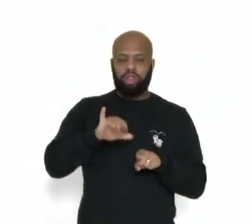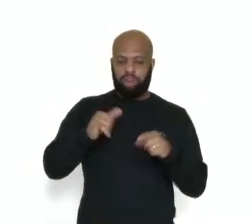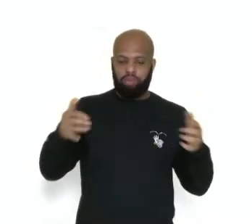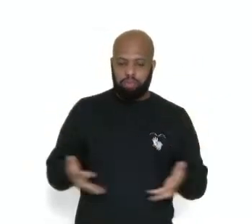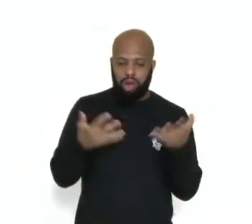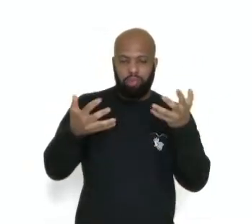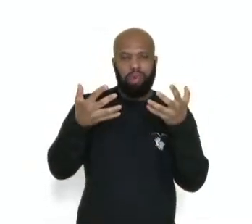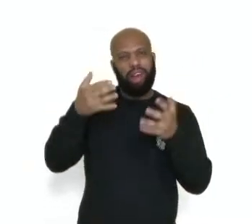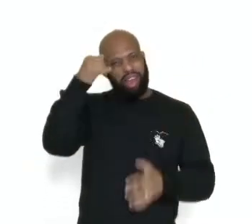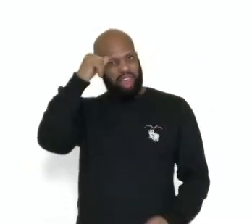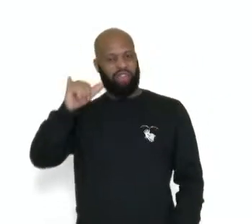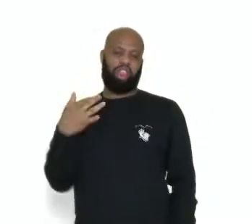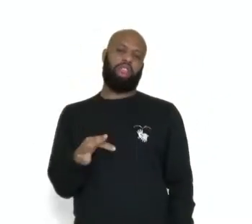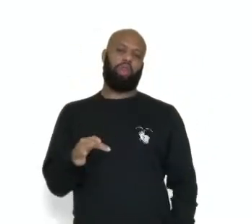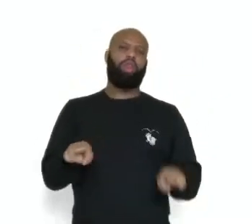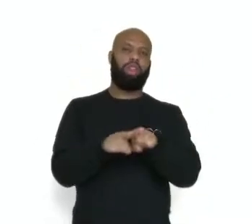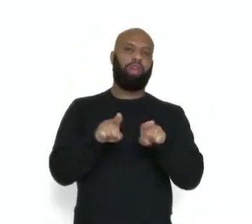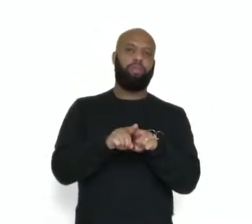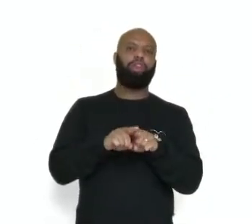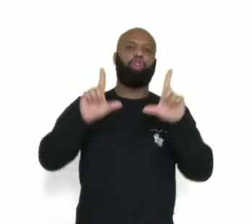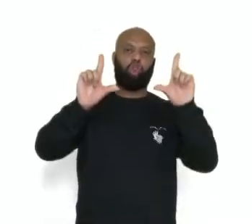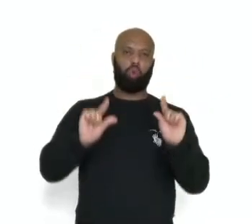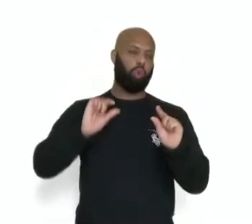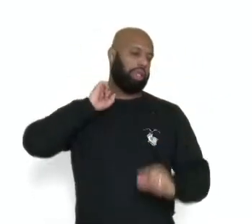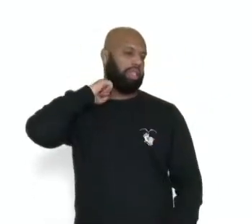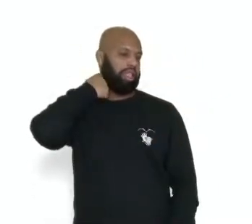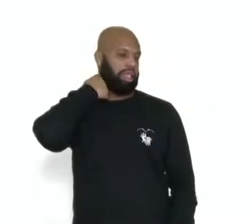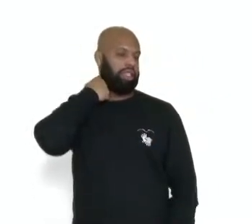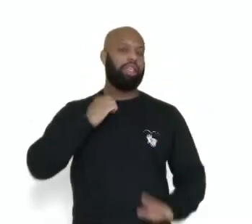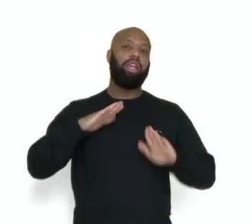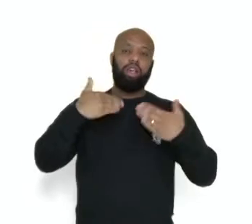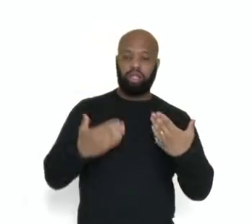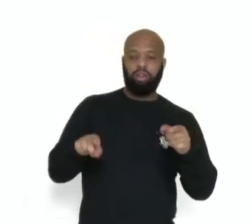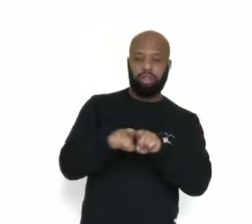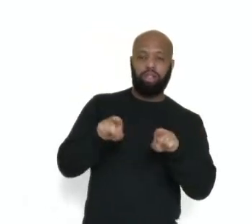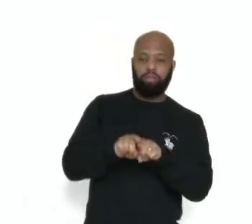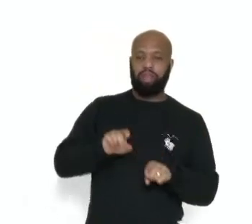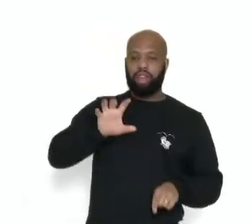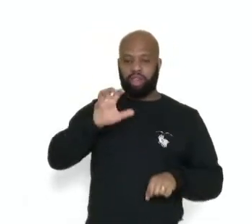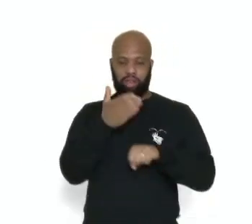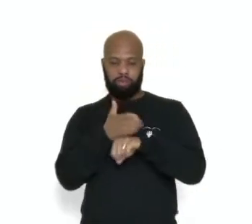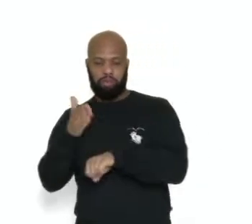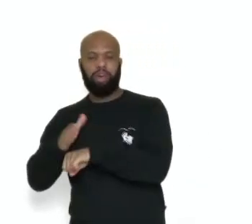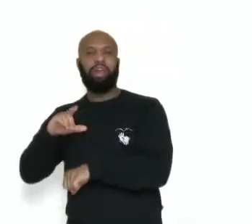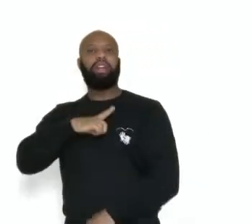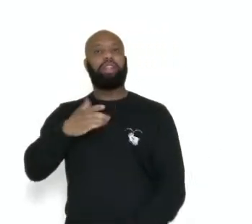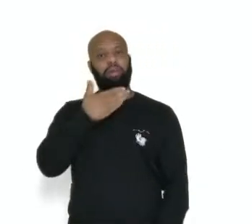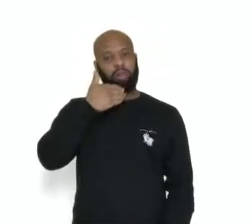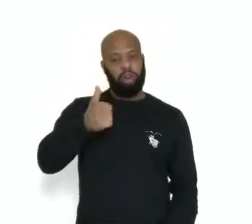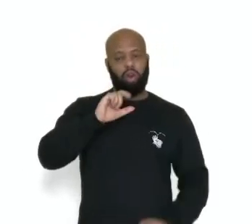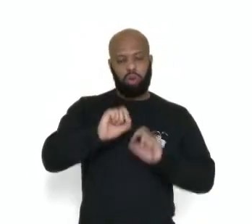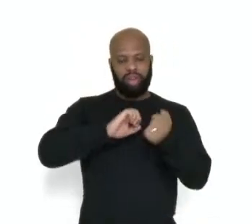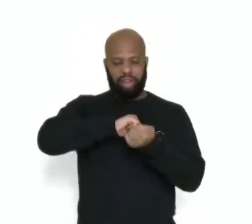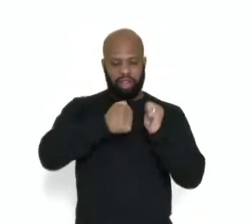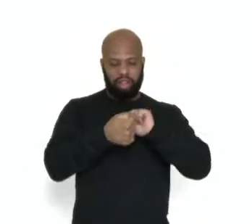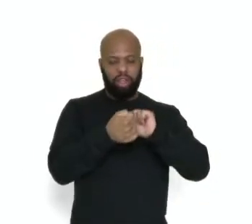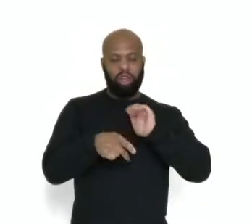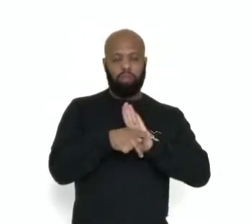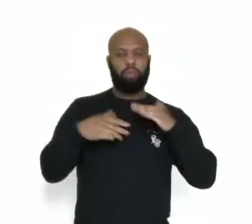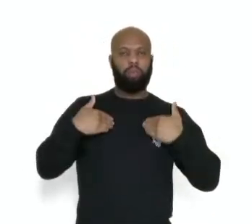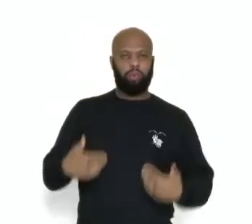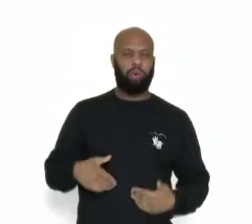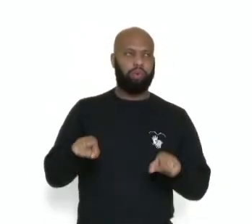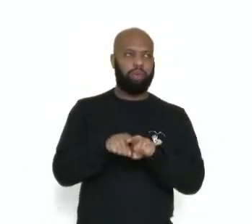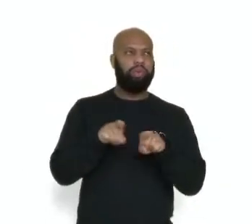cuidados das Dores e do estrés além de tudo esta prática Ela traz uma melhor adaptabilidade do